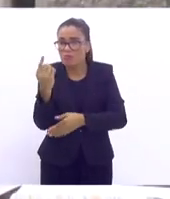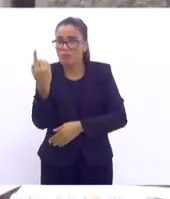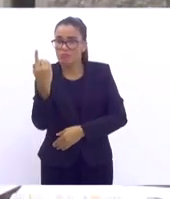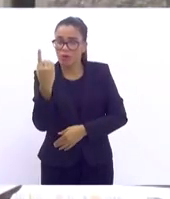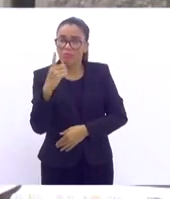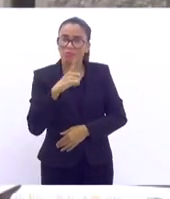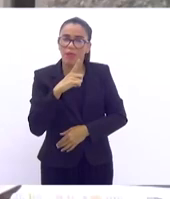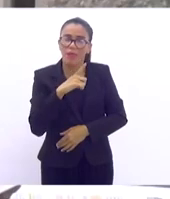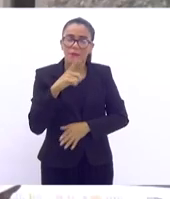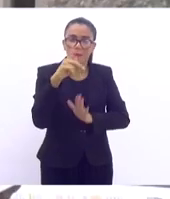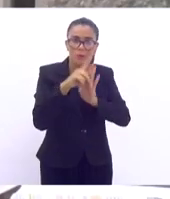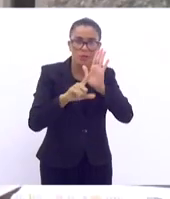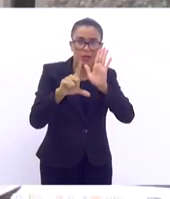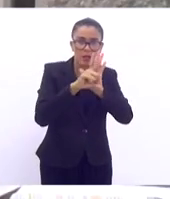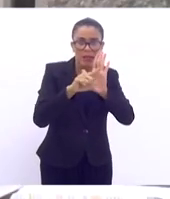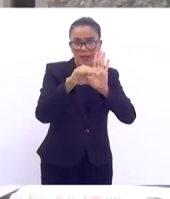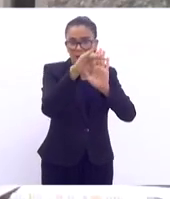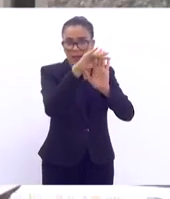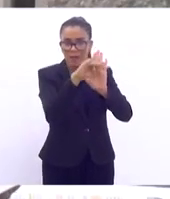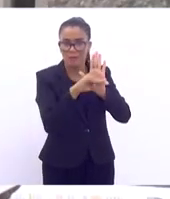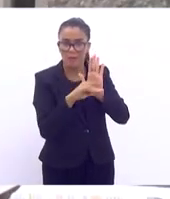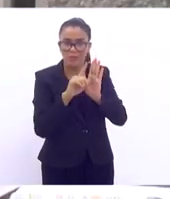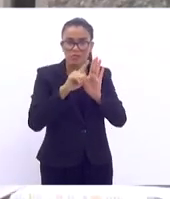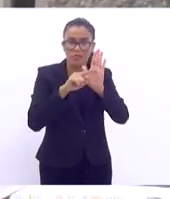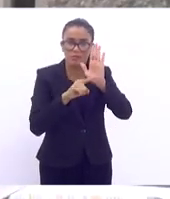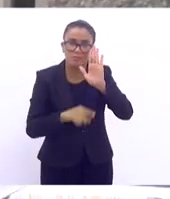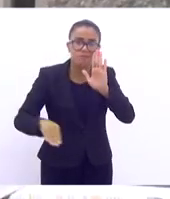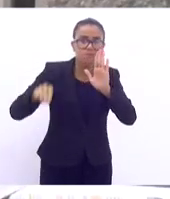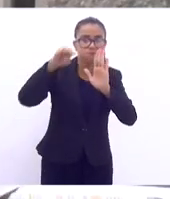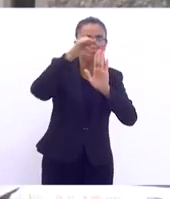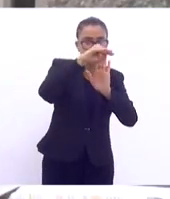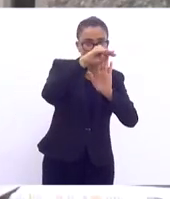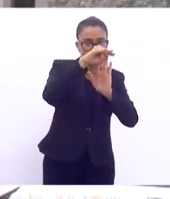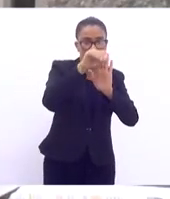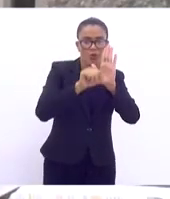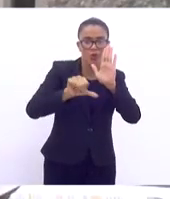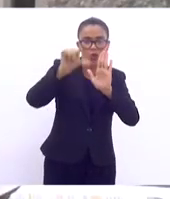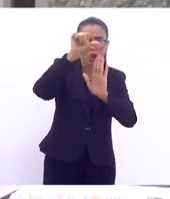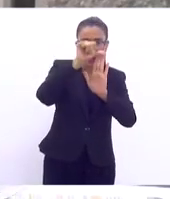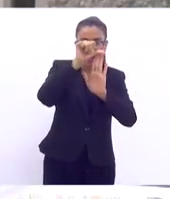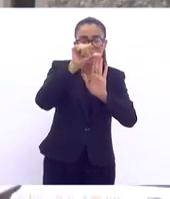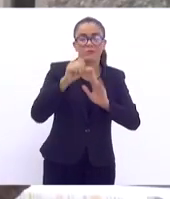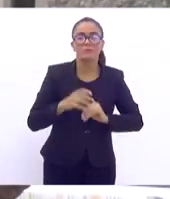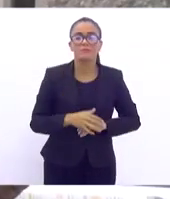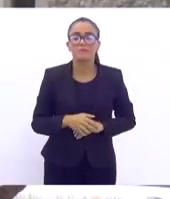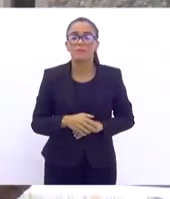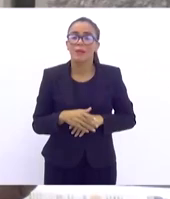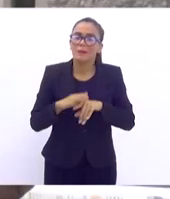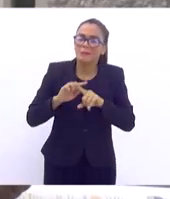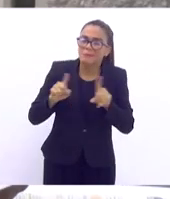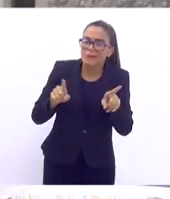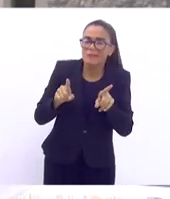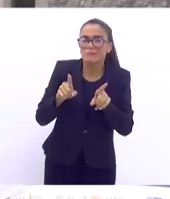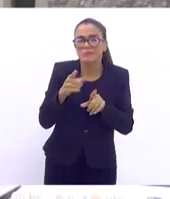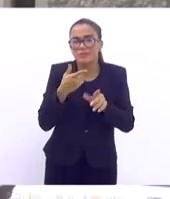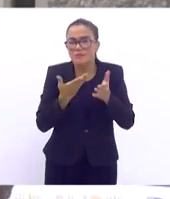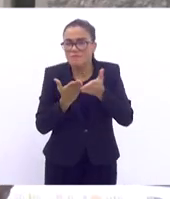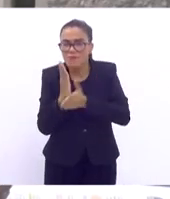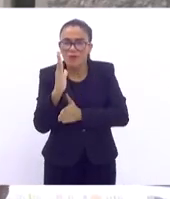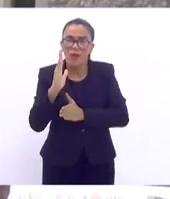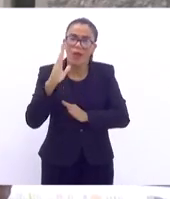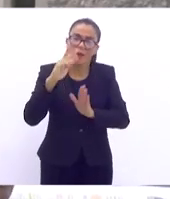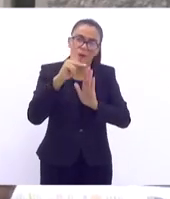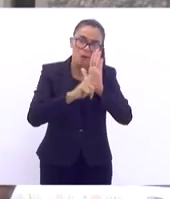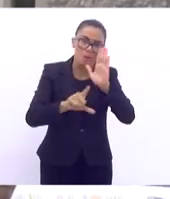na pauta ou de interesseu a gente faz a inversão de pauta vota o projeto do deputado interessado mas para pelo menos a gente votar algum projeto da